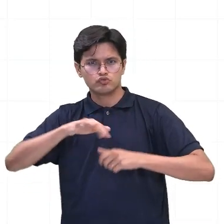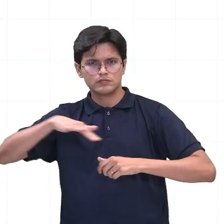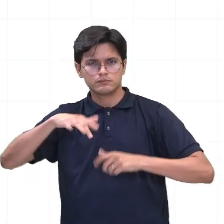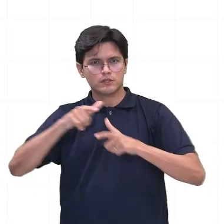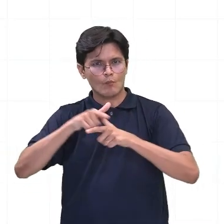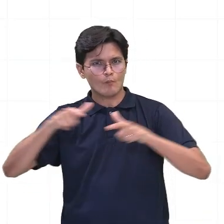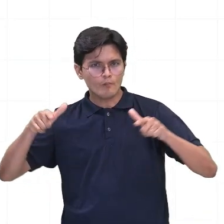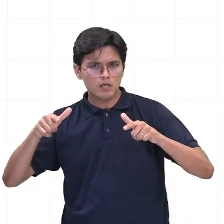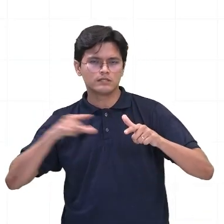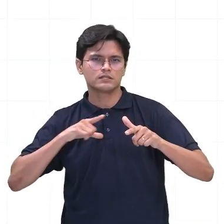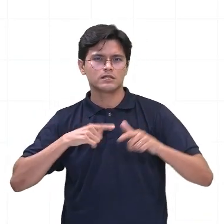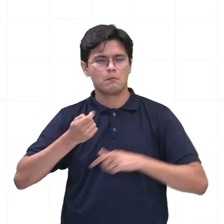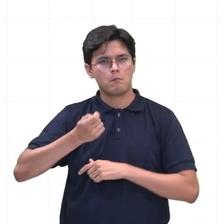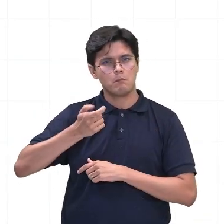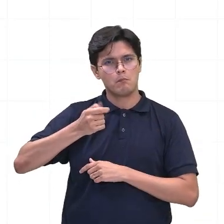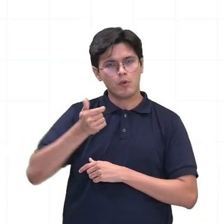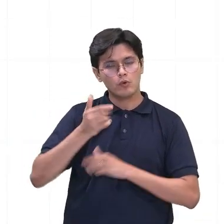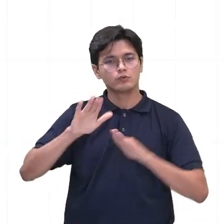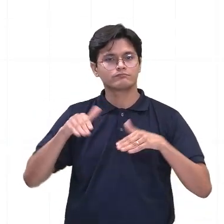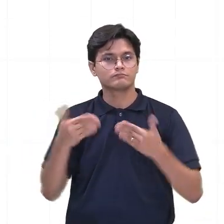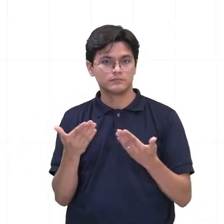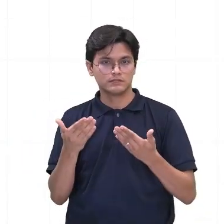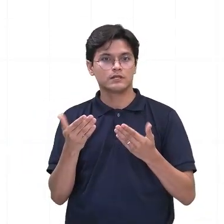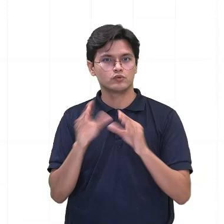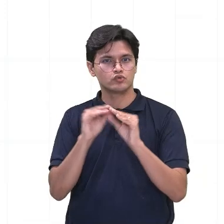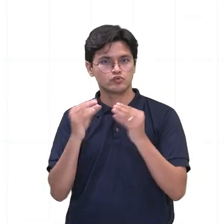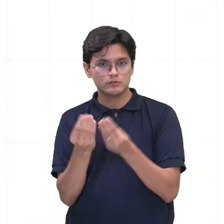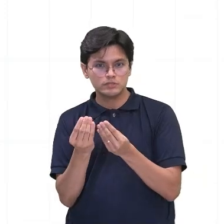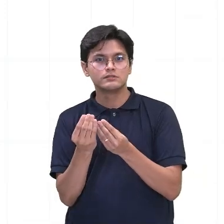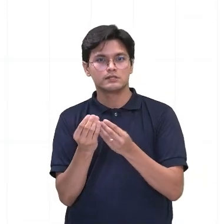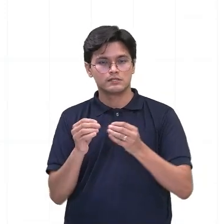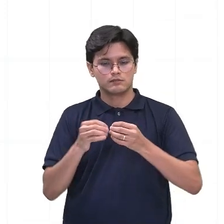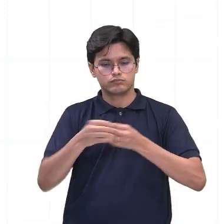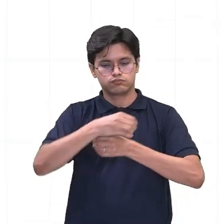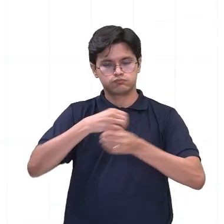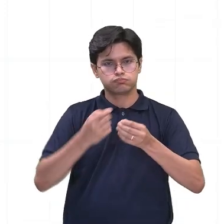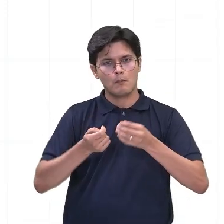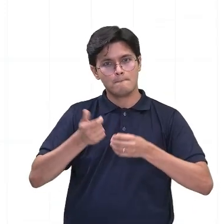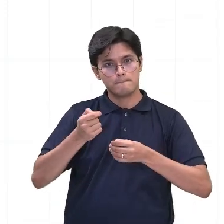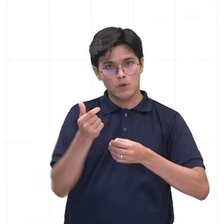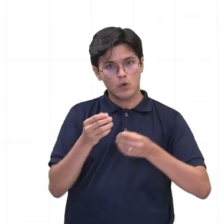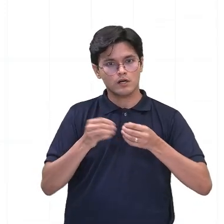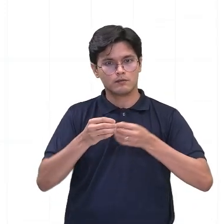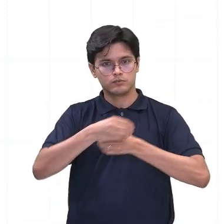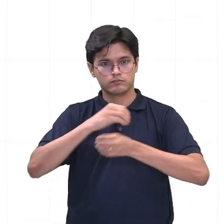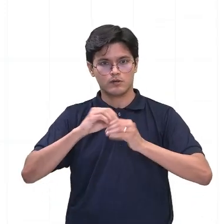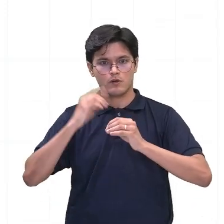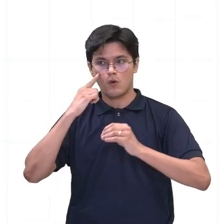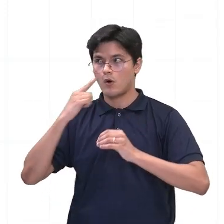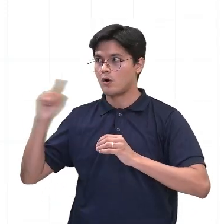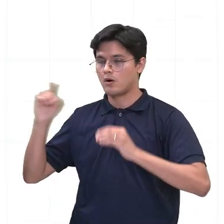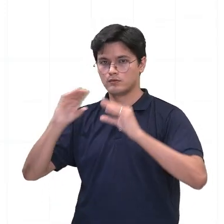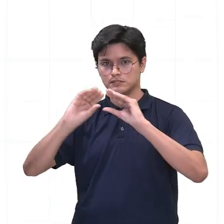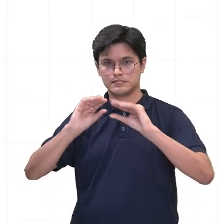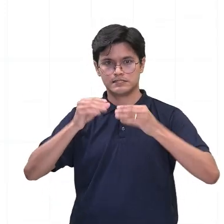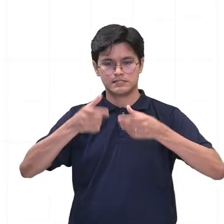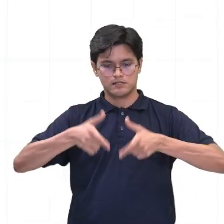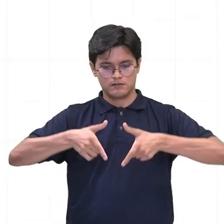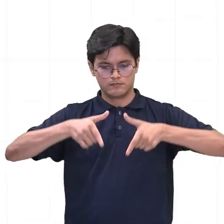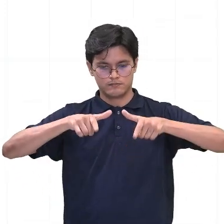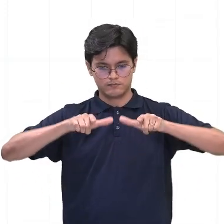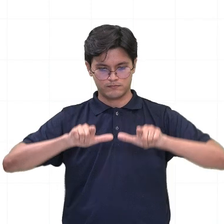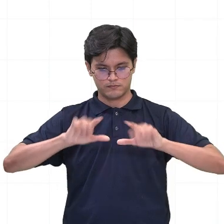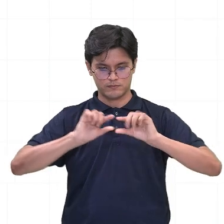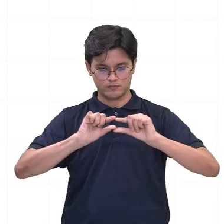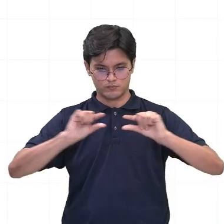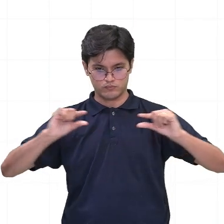pouca substância intercelular. E olha só, nessa outra visão, você consegue visualizar aí, ó, o núcleo dessas células.